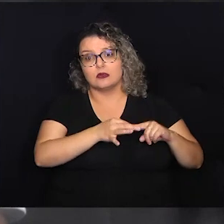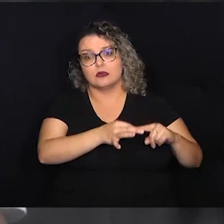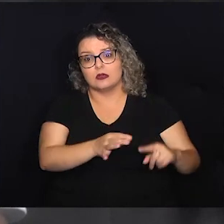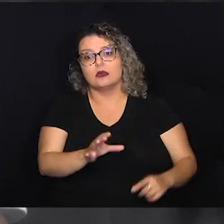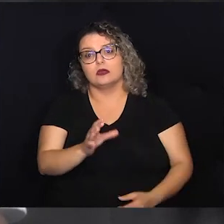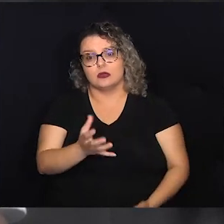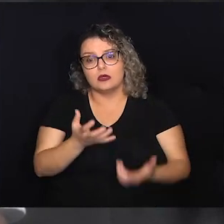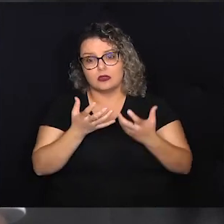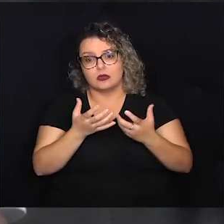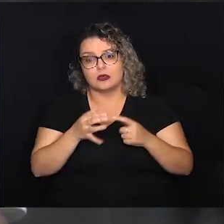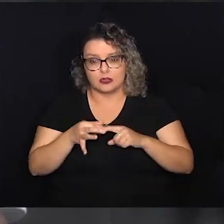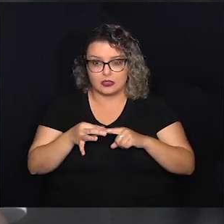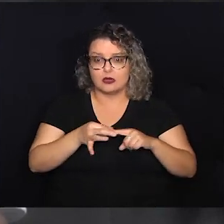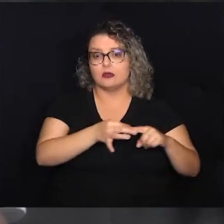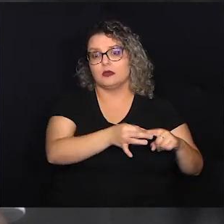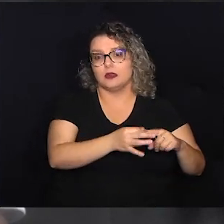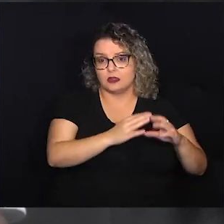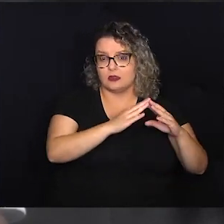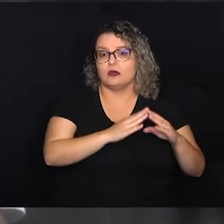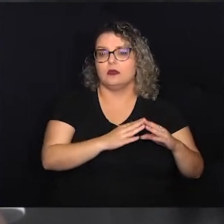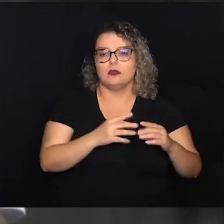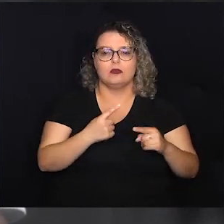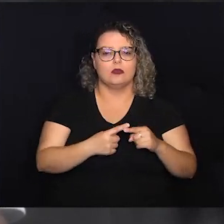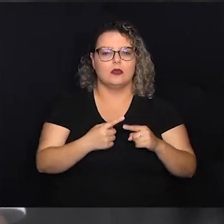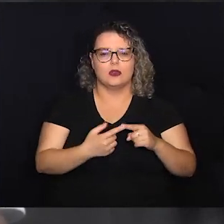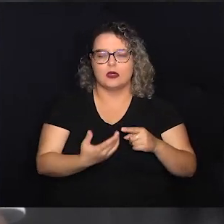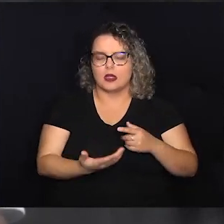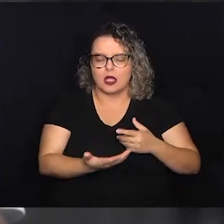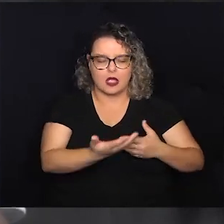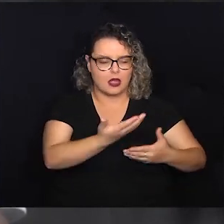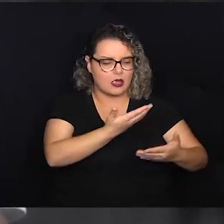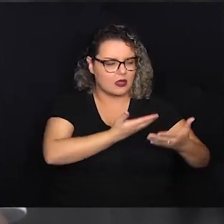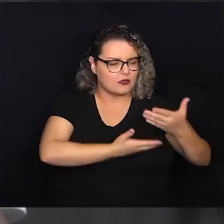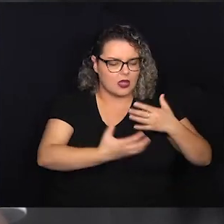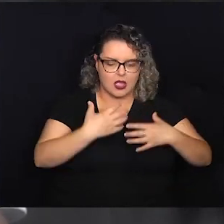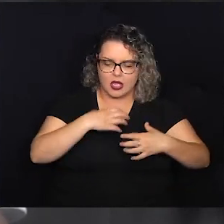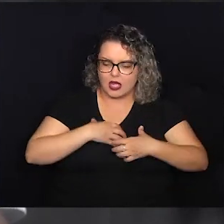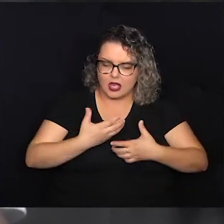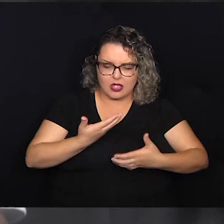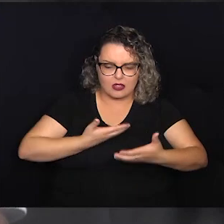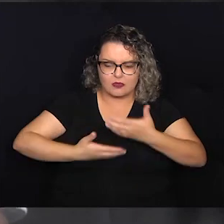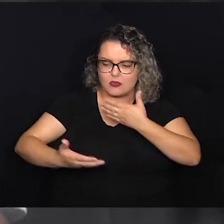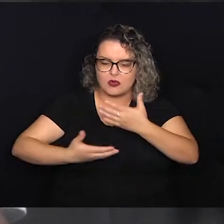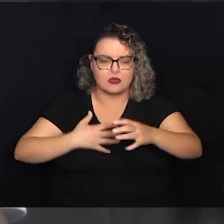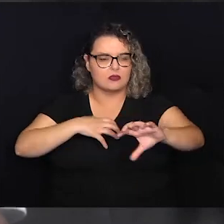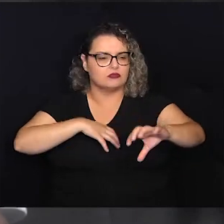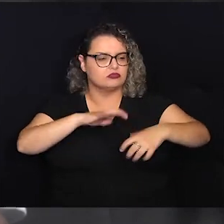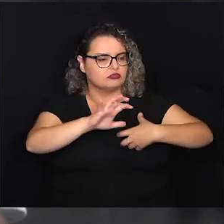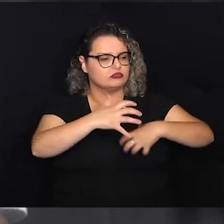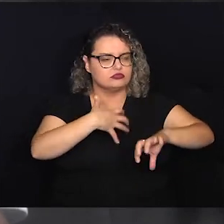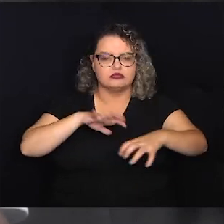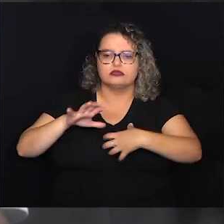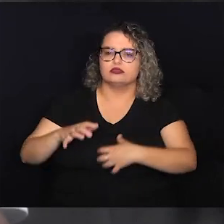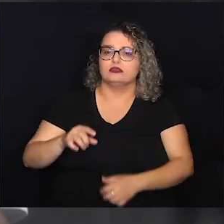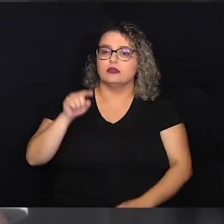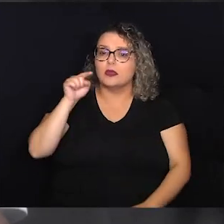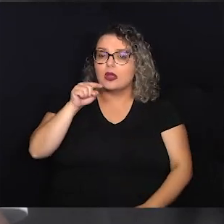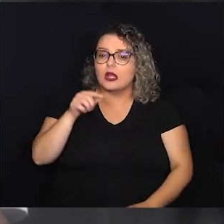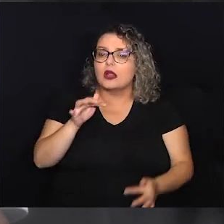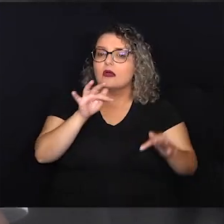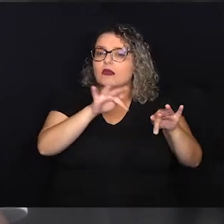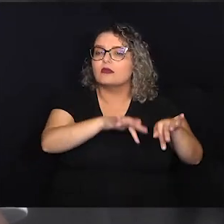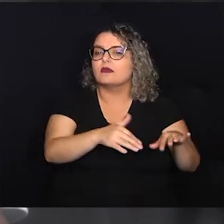viesse para Campinas, eu gostaria de voltar para a periferia. Porque o Sim. calor humano, onde as pessoas realmente se